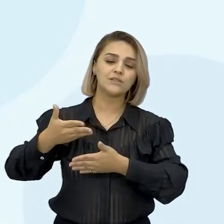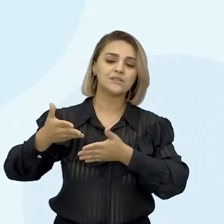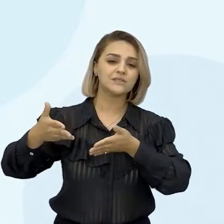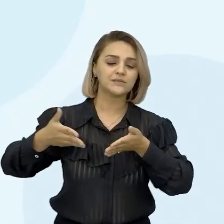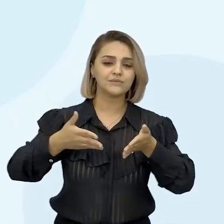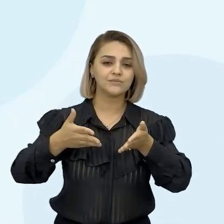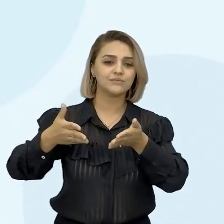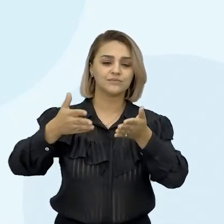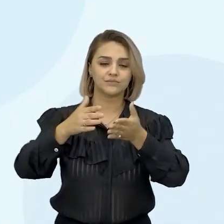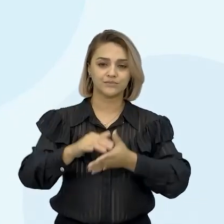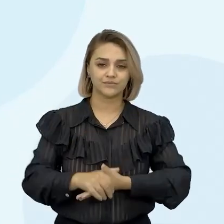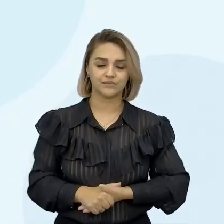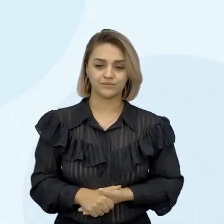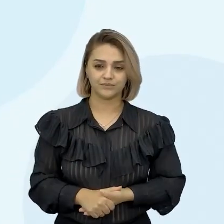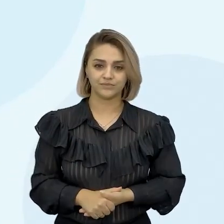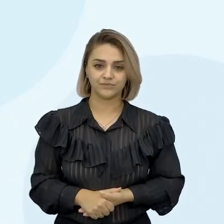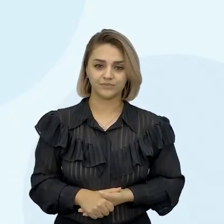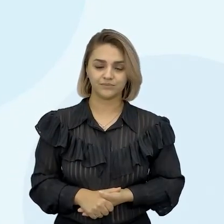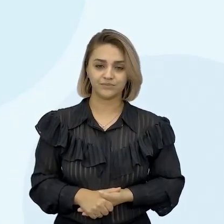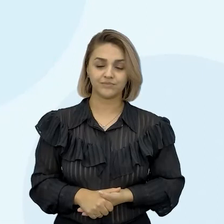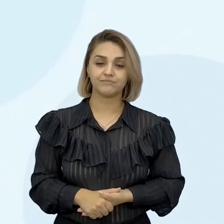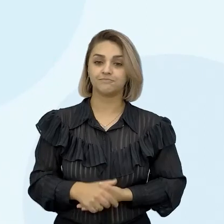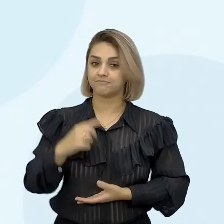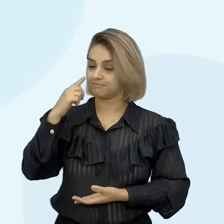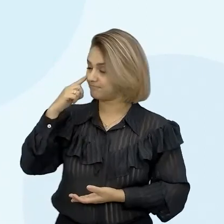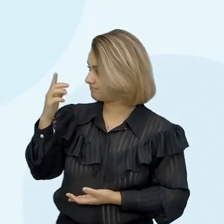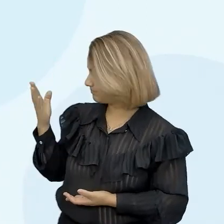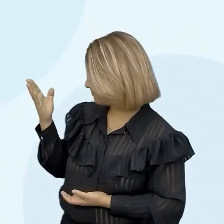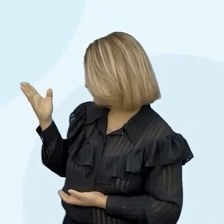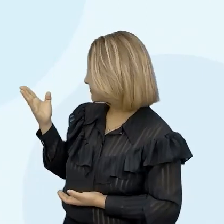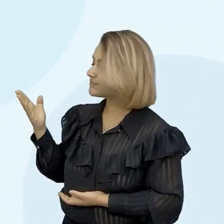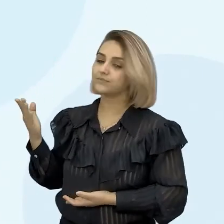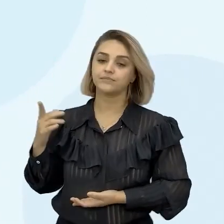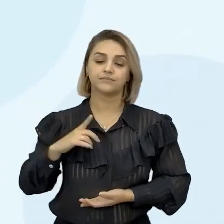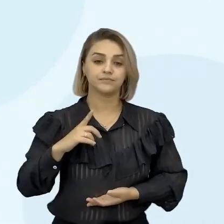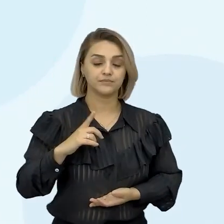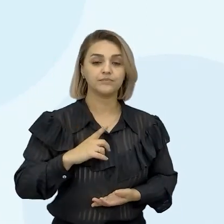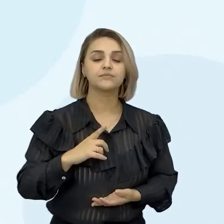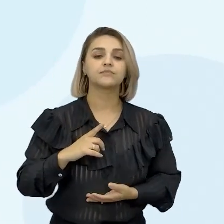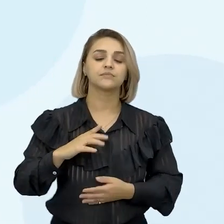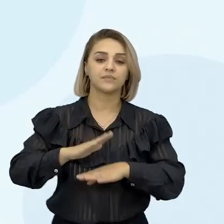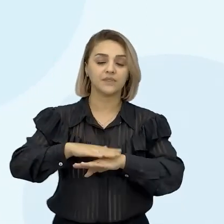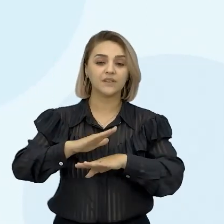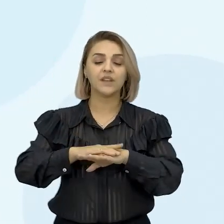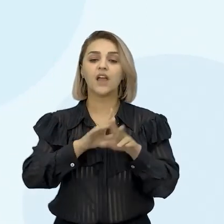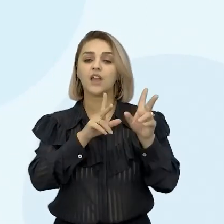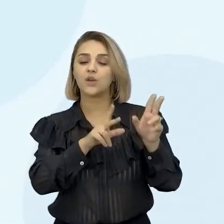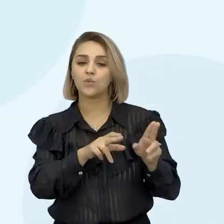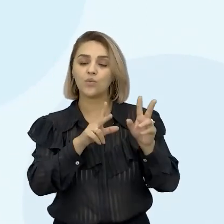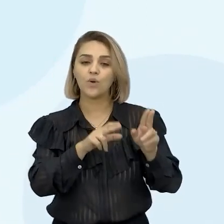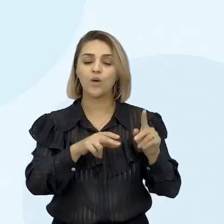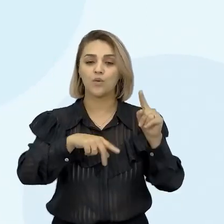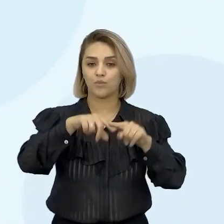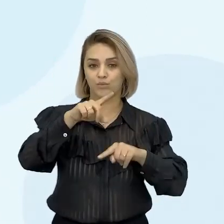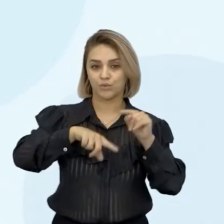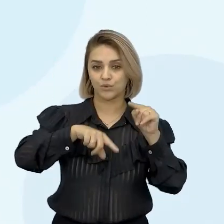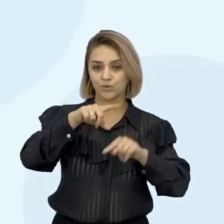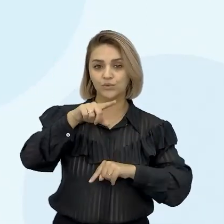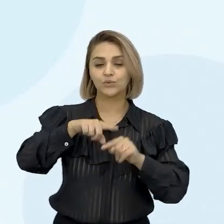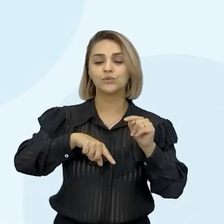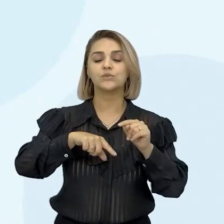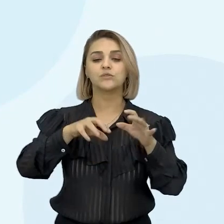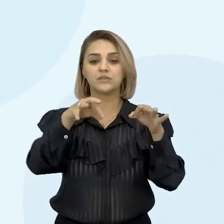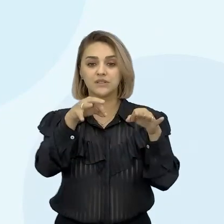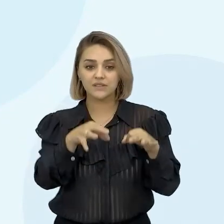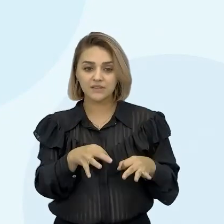daí e neste caso a eficiência geral será igual ao produto das deficiências será igual